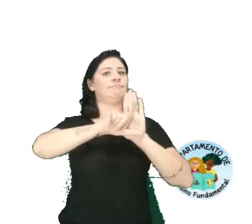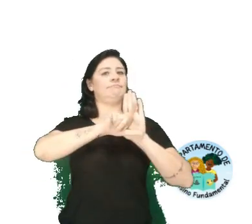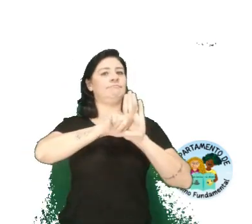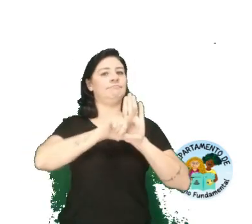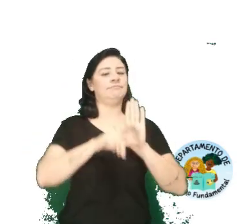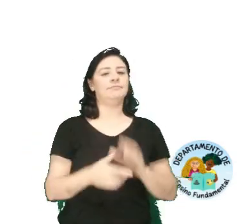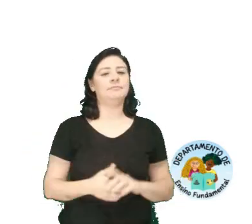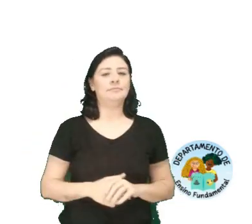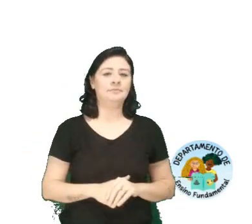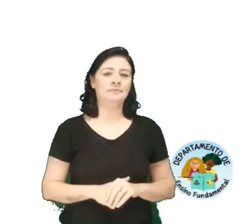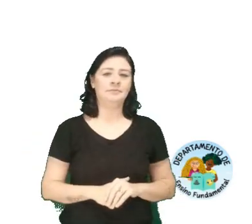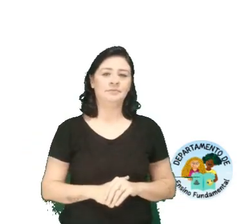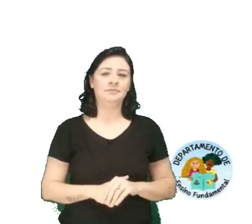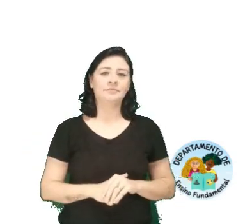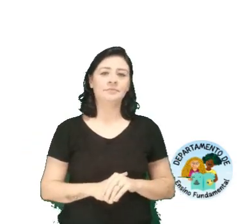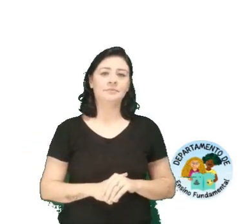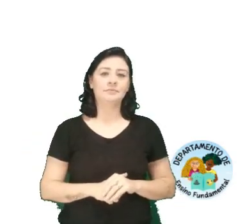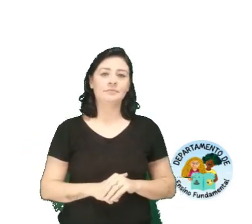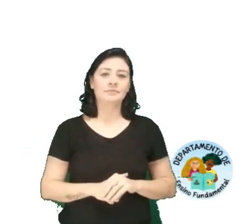lei.